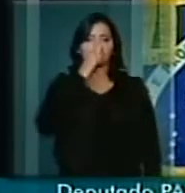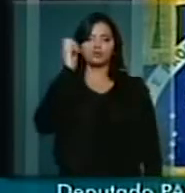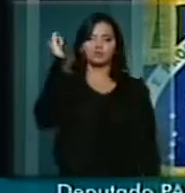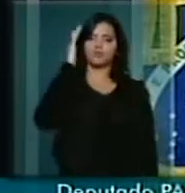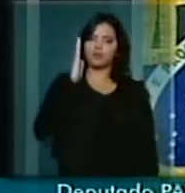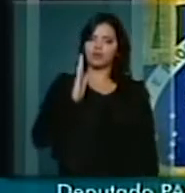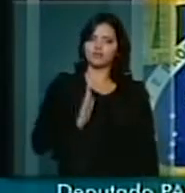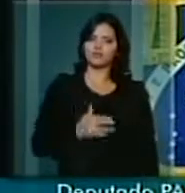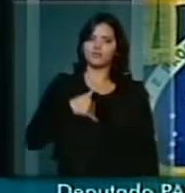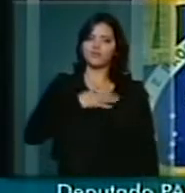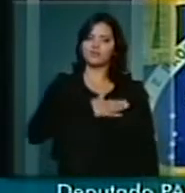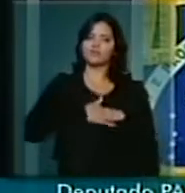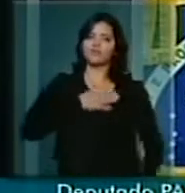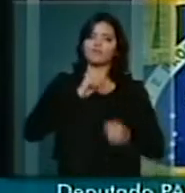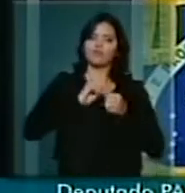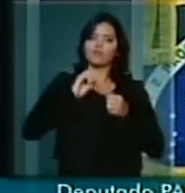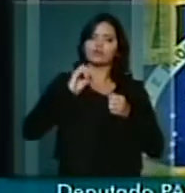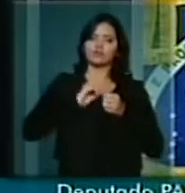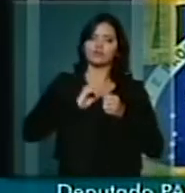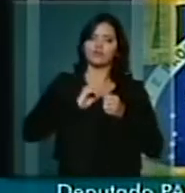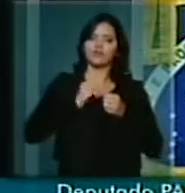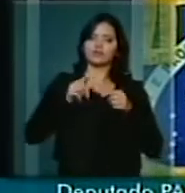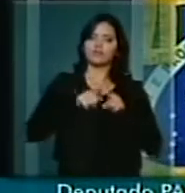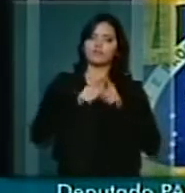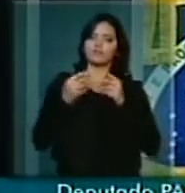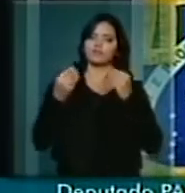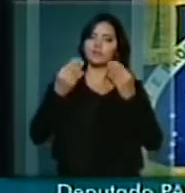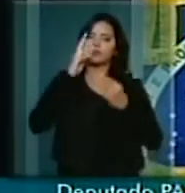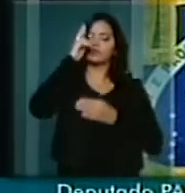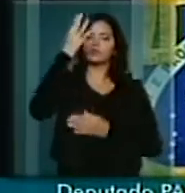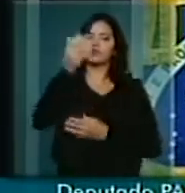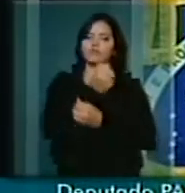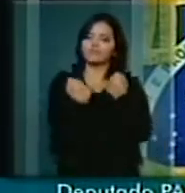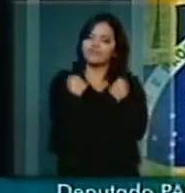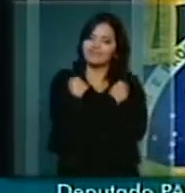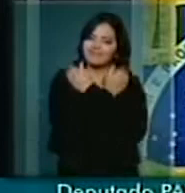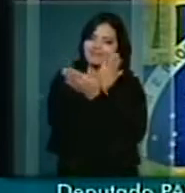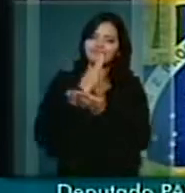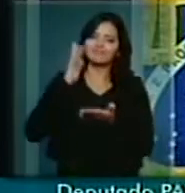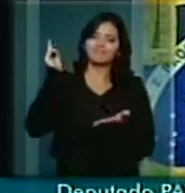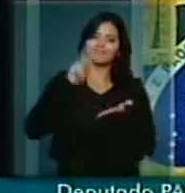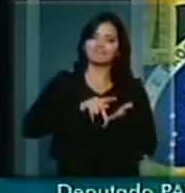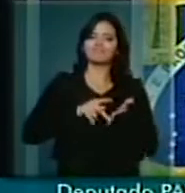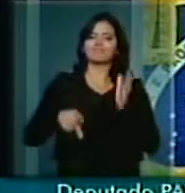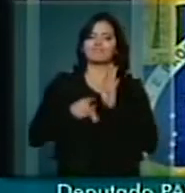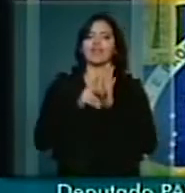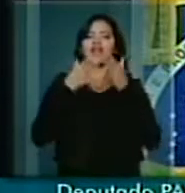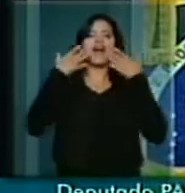Brasil gostariam de fazer e dar no senhor este abraço de reconhecimento,